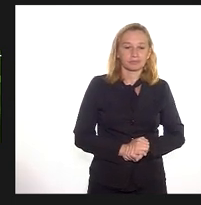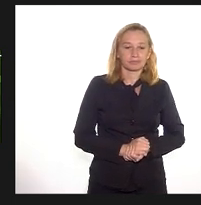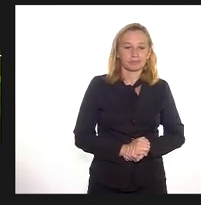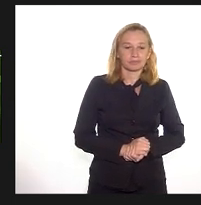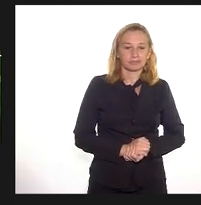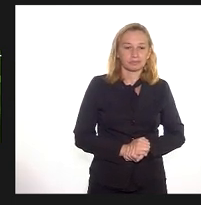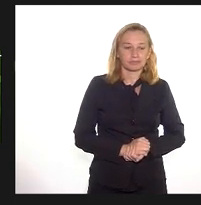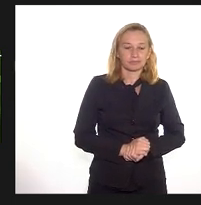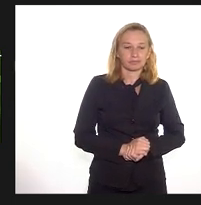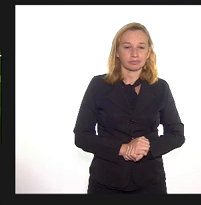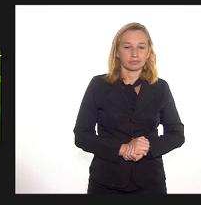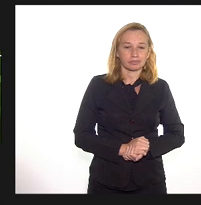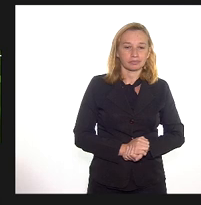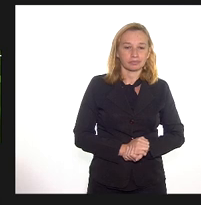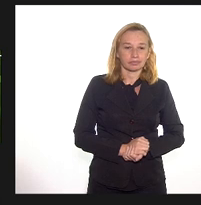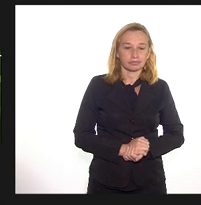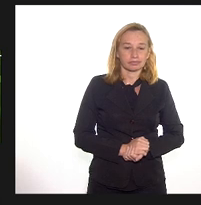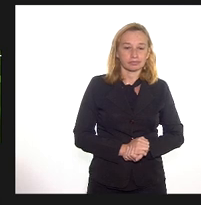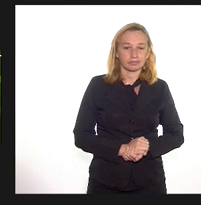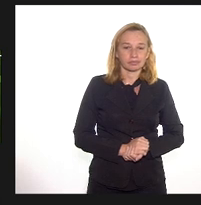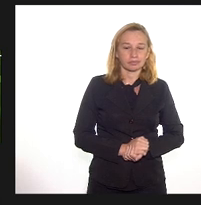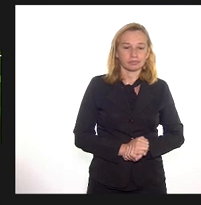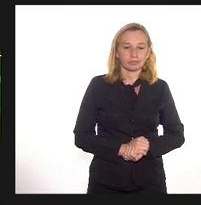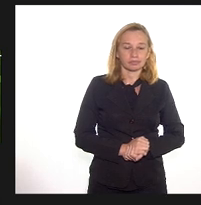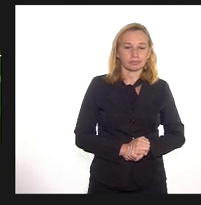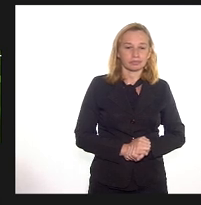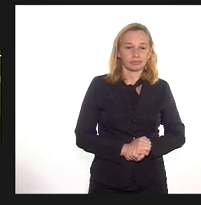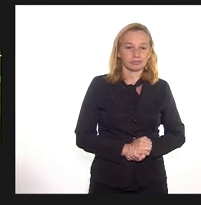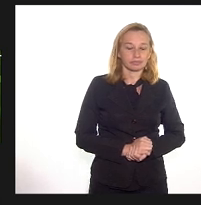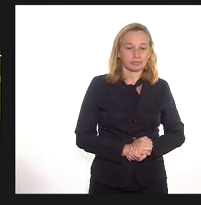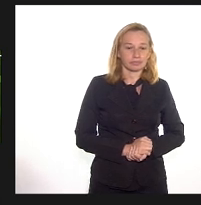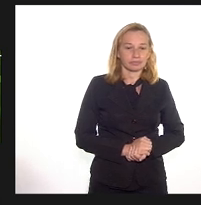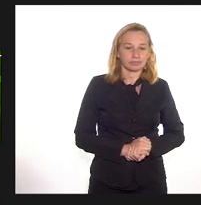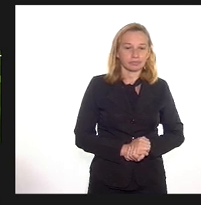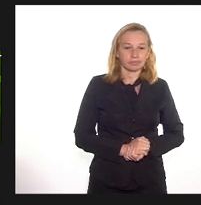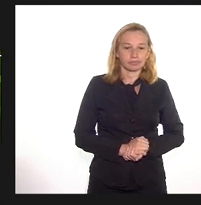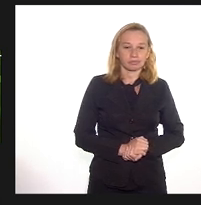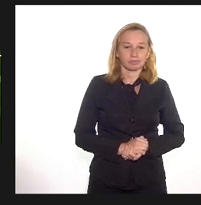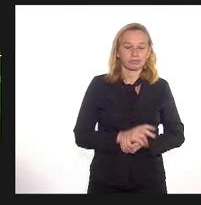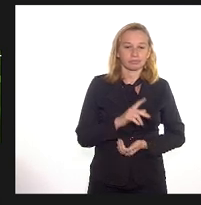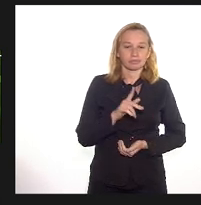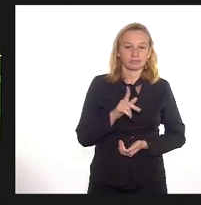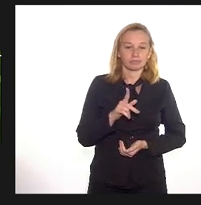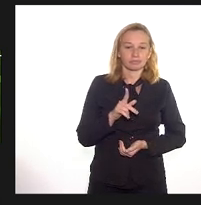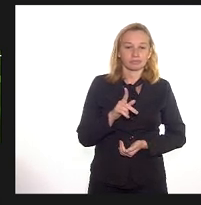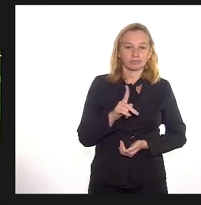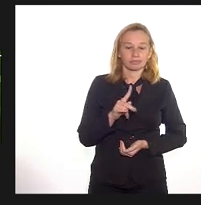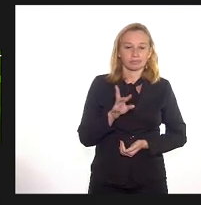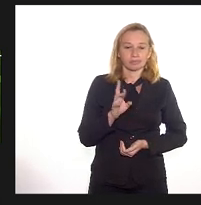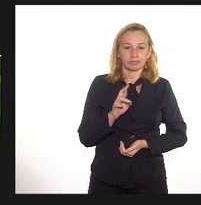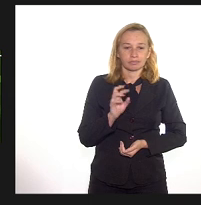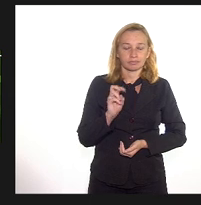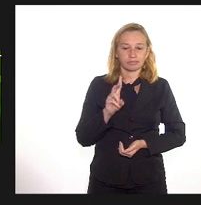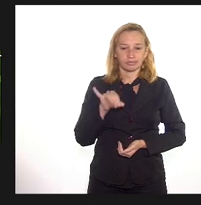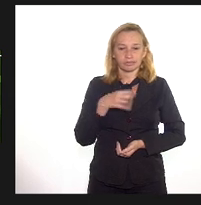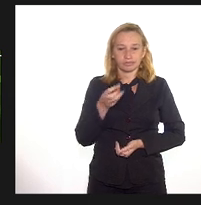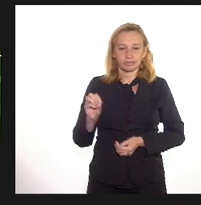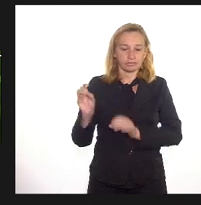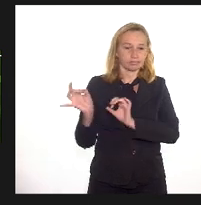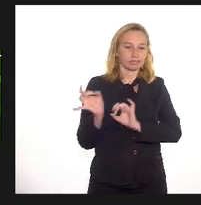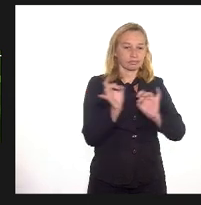Bom, aqui a gente vai caminhando para a dedutibilidade da provisão do abandono, né? Então, aqui eu quero chamar a